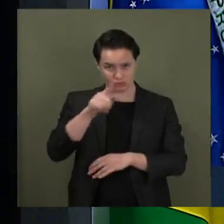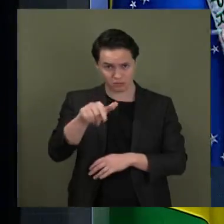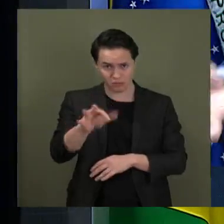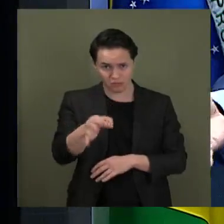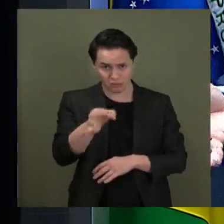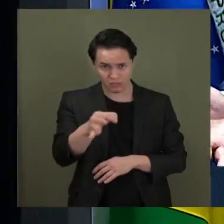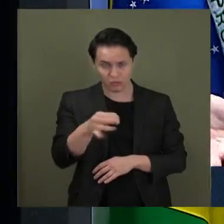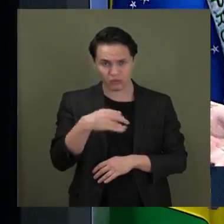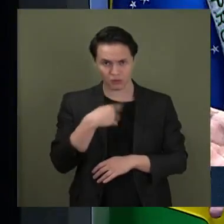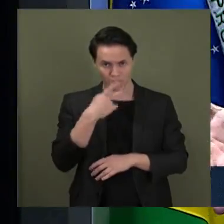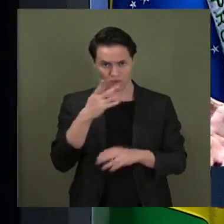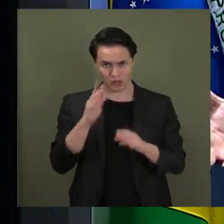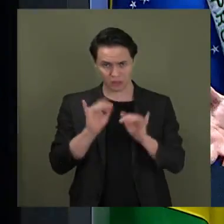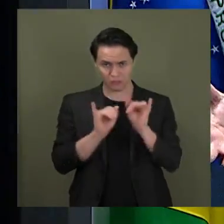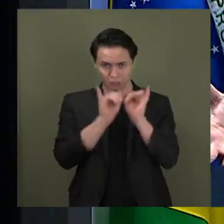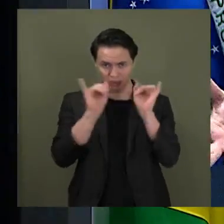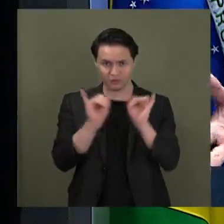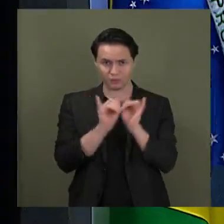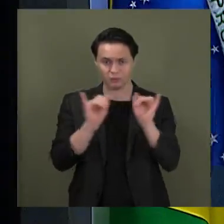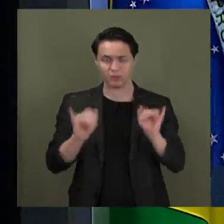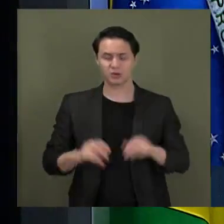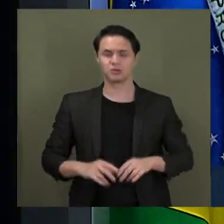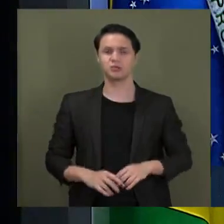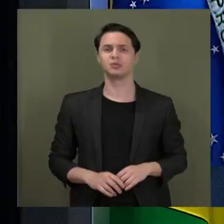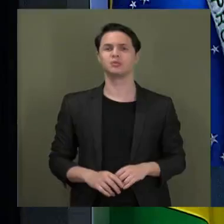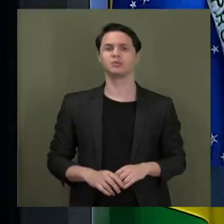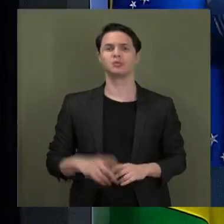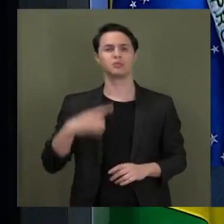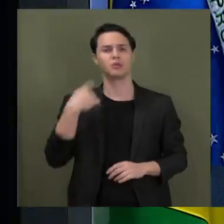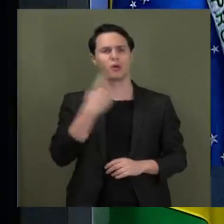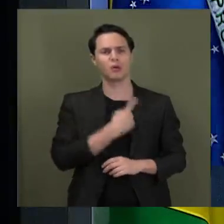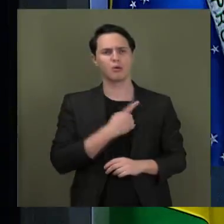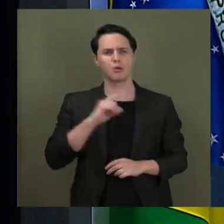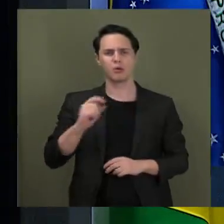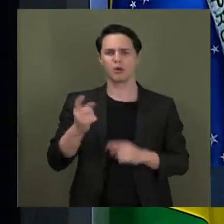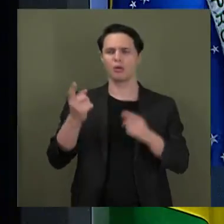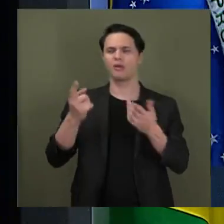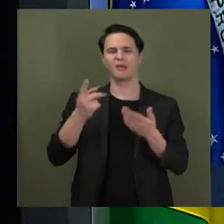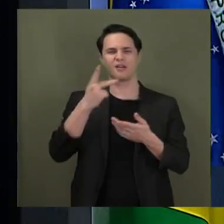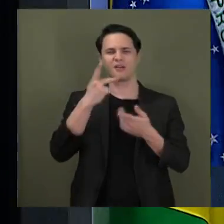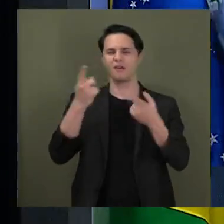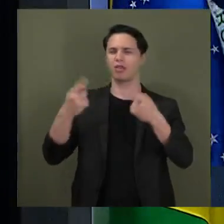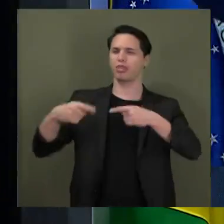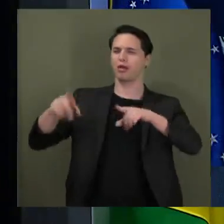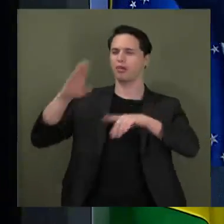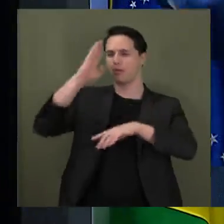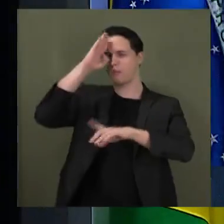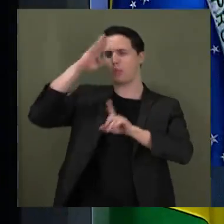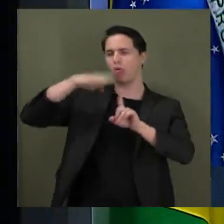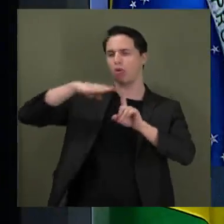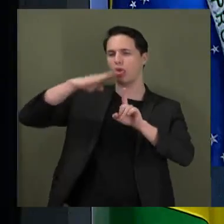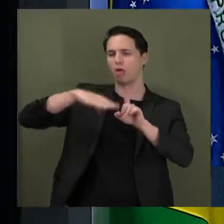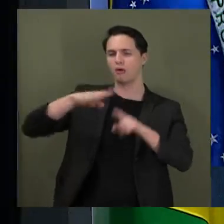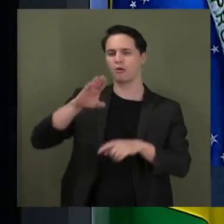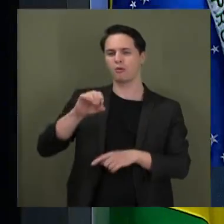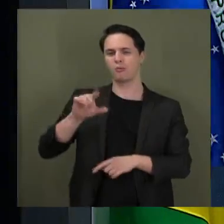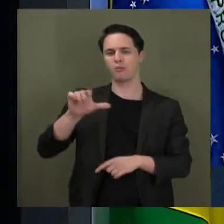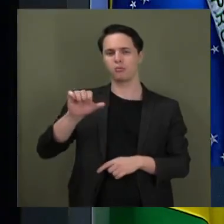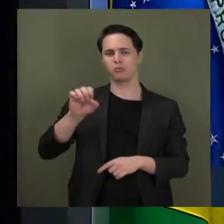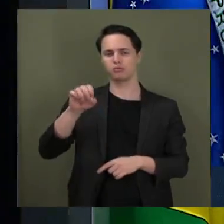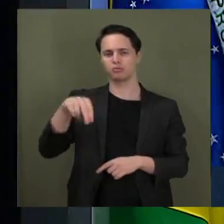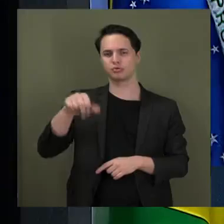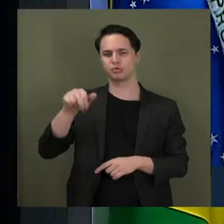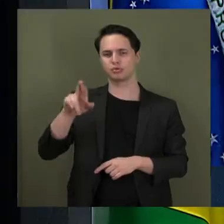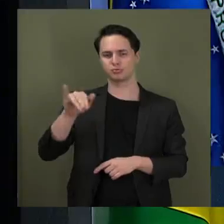Ou estou falando bobagem aqui? Nós derrotamos o bolsonarismo. E tantas outras, é uma coisa atrás do outro. Está aqui,